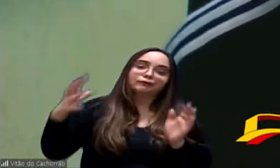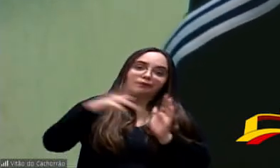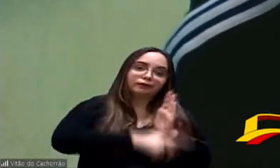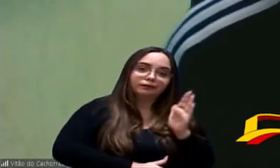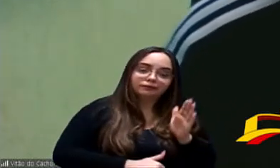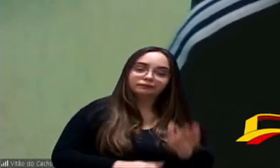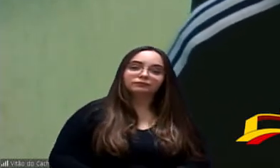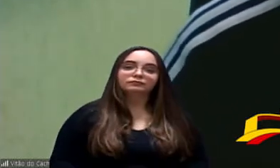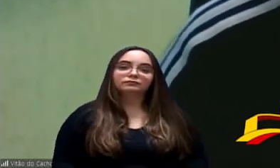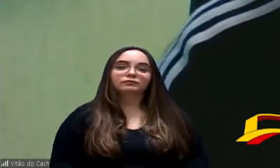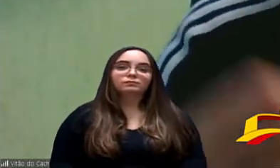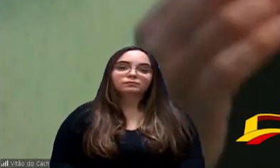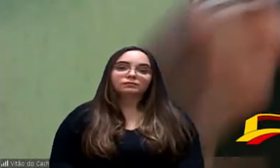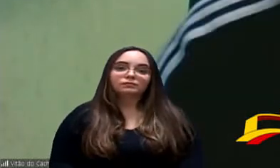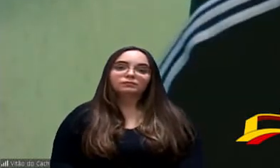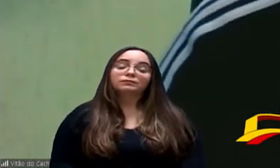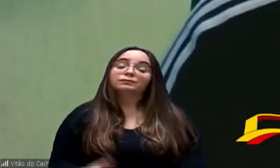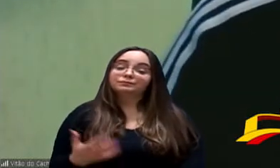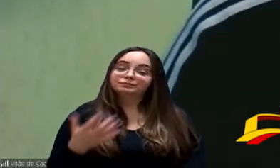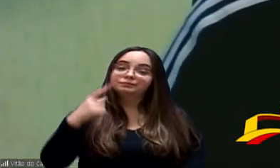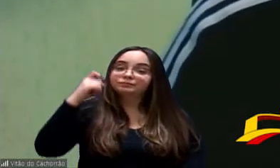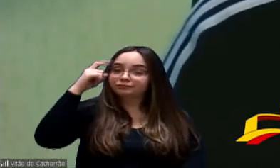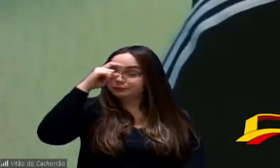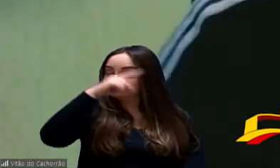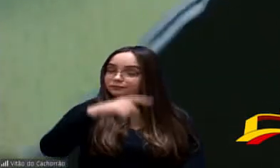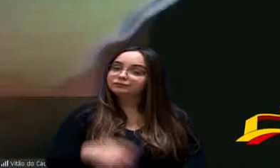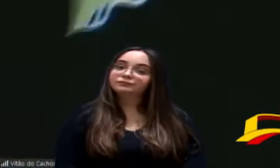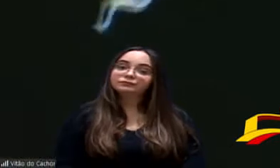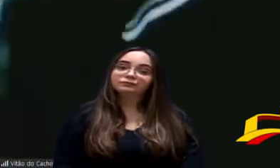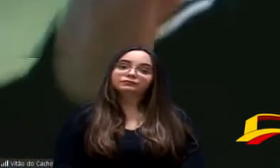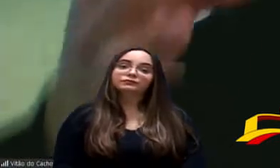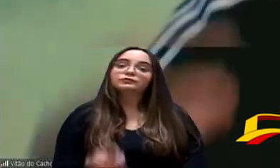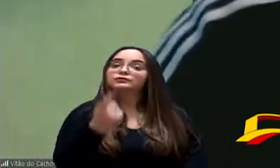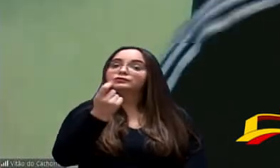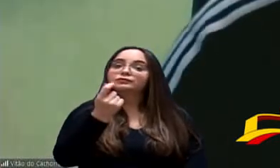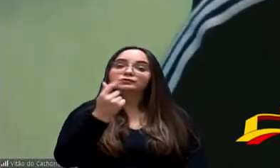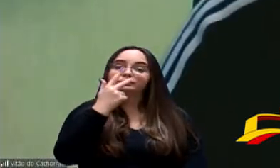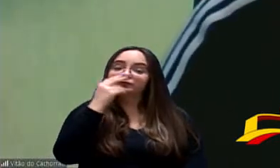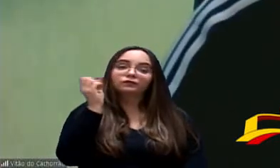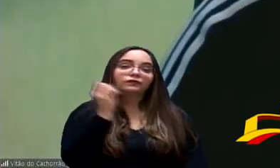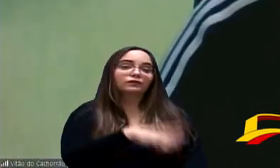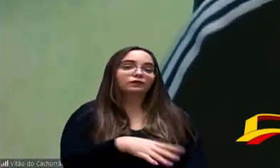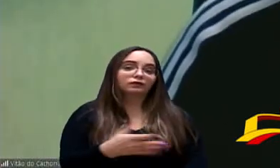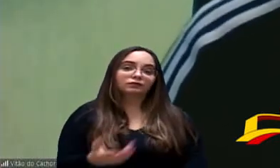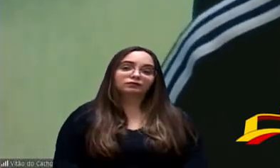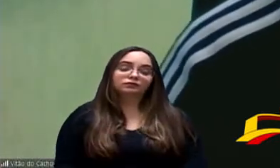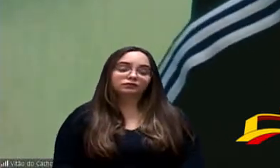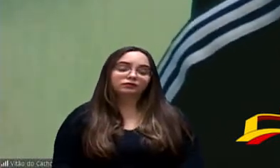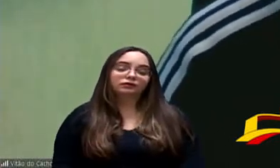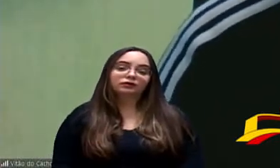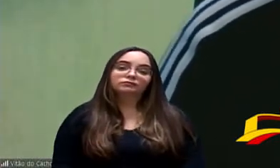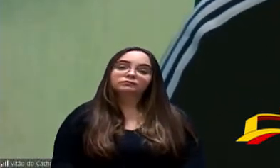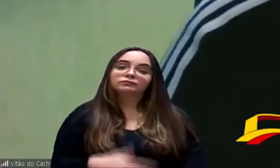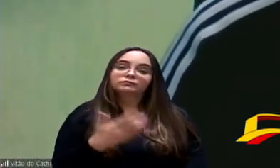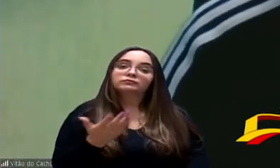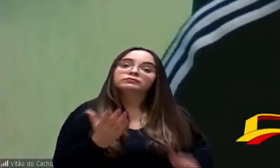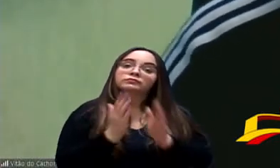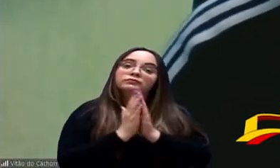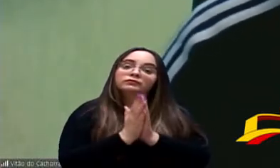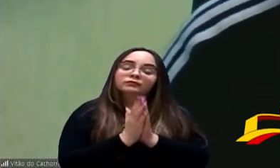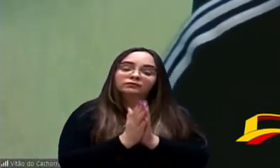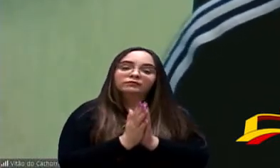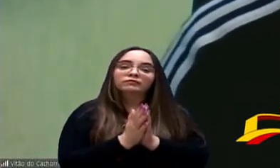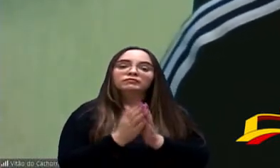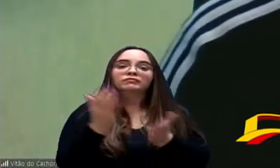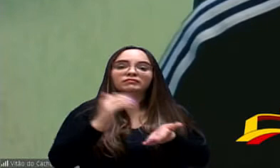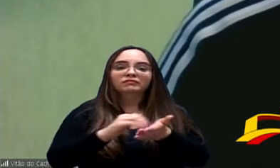Então, está sendo um desgaste imenso, um dinheiro público jogado fora. Então, eu peço, falo para o secretário da